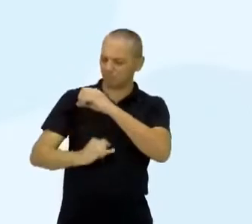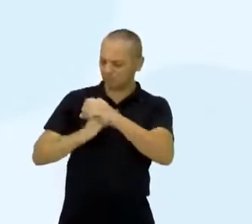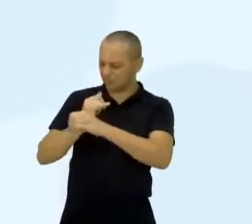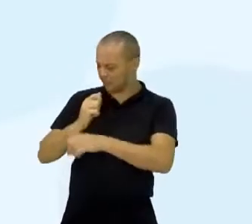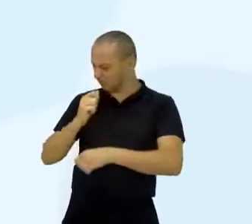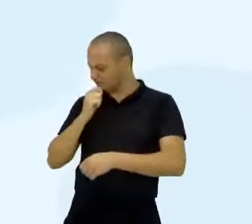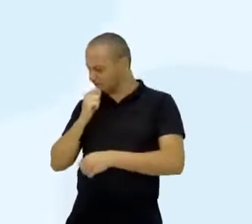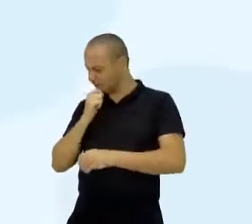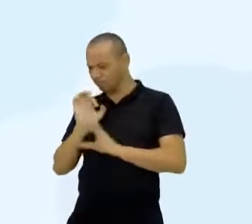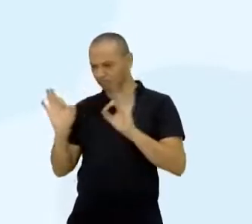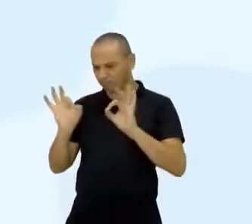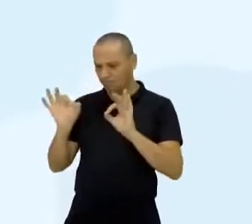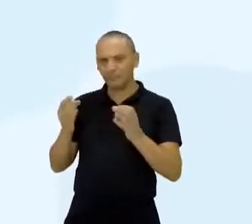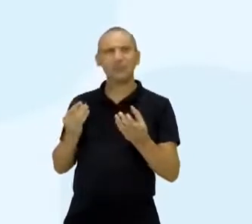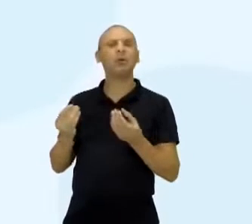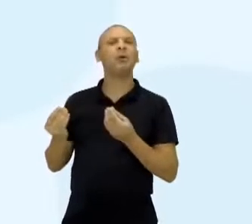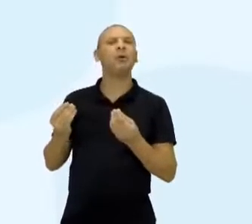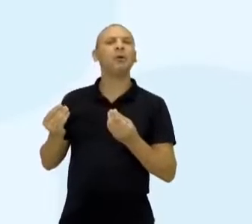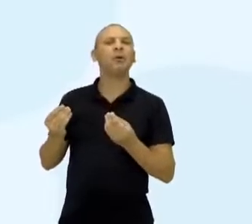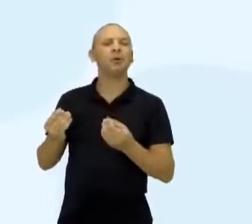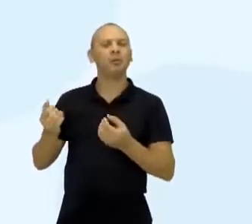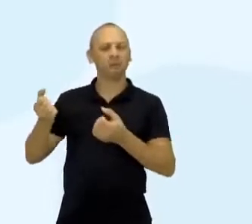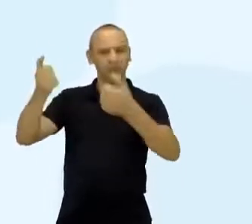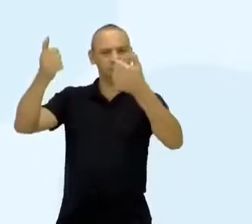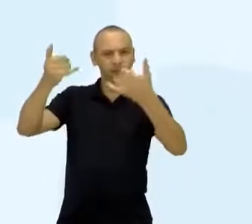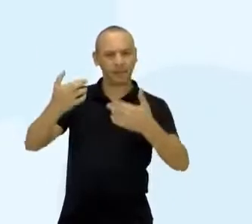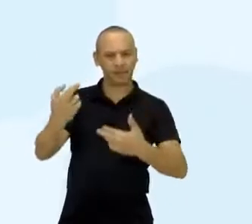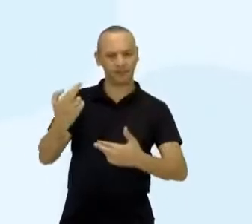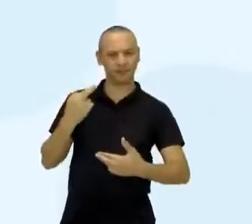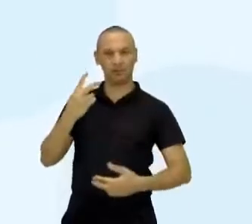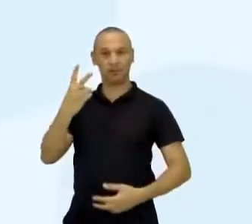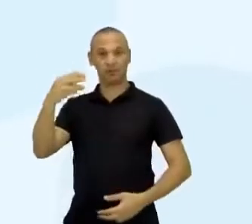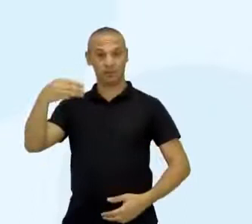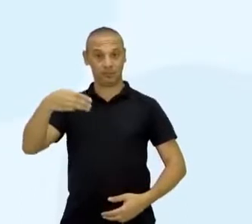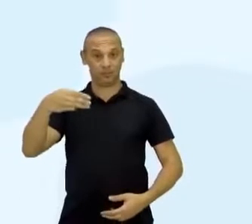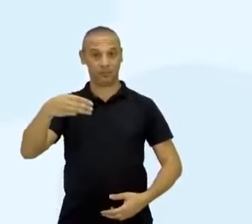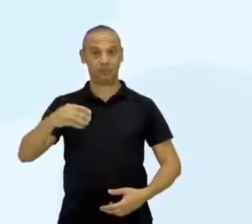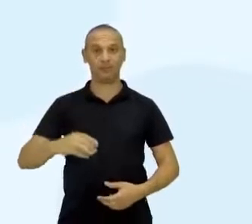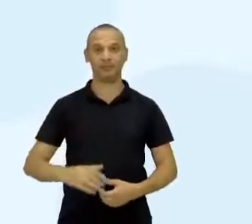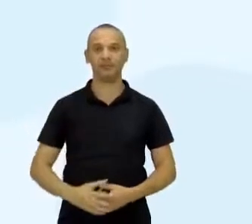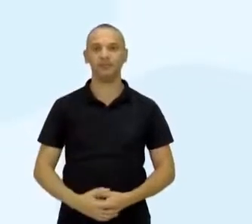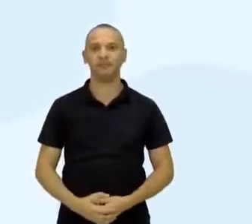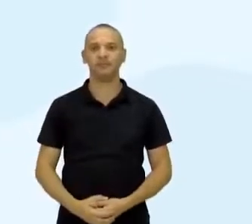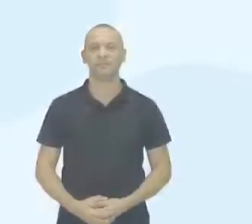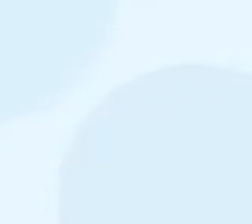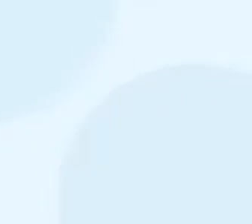tecnologia? Conte-nos. Vamos lá, 2 minutinhos para vocês.